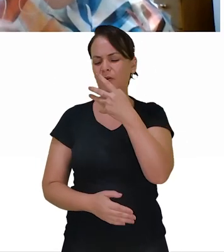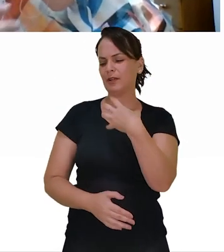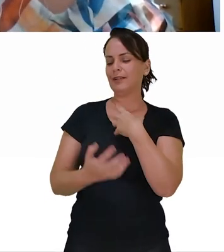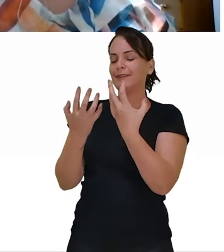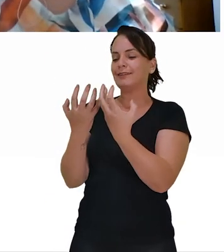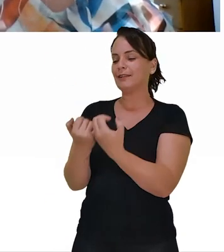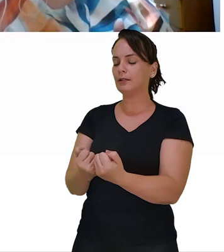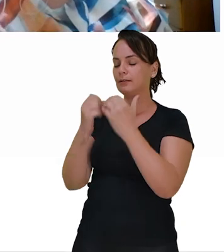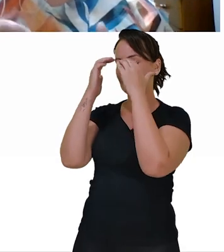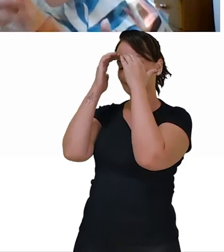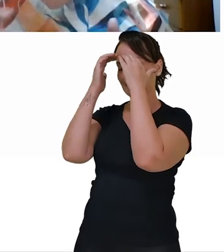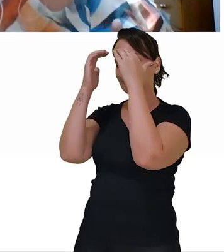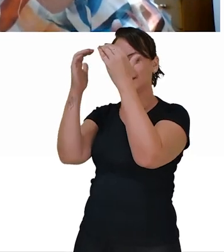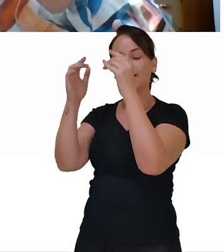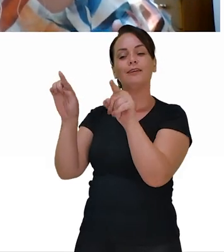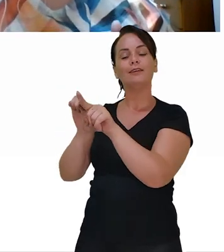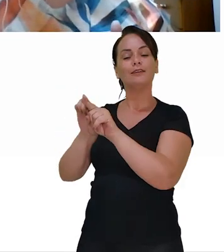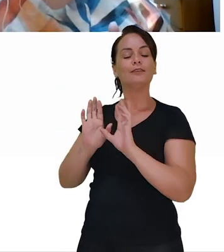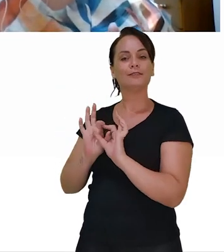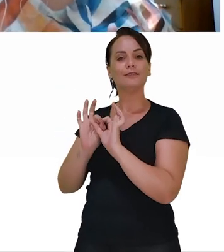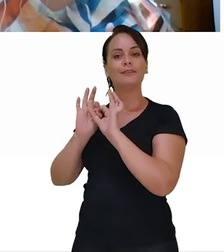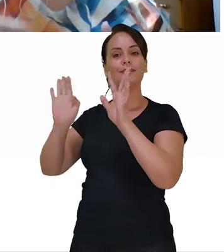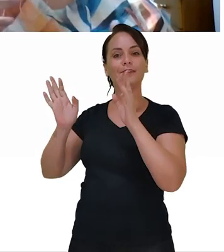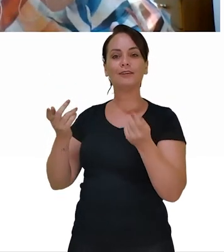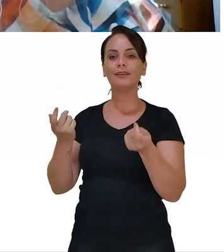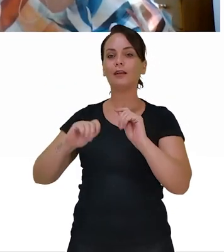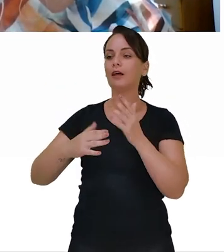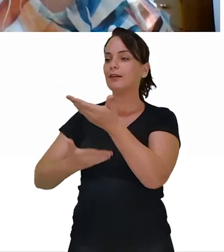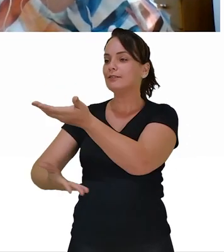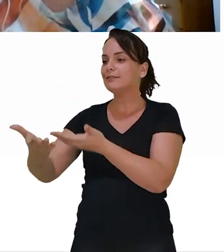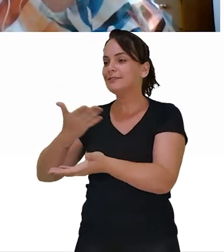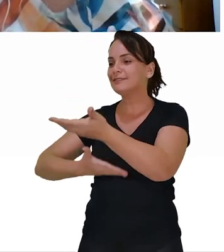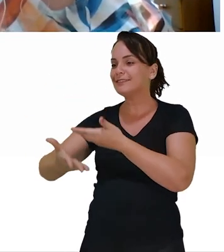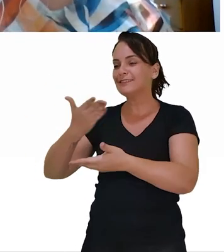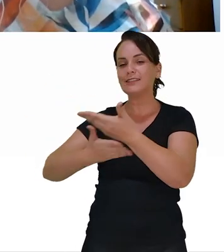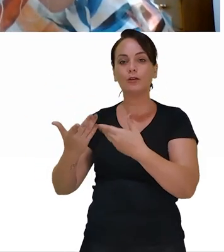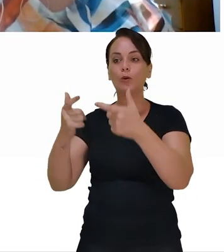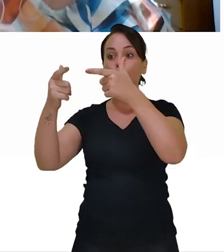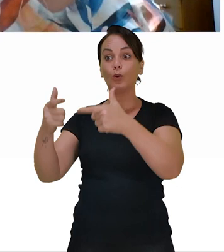acolhedor, respeitoso e disponível para poder atender aquela pessoa nos